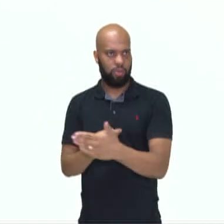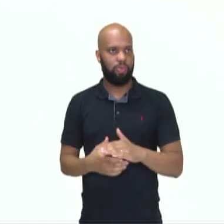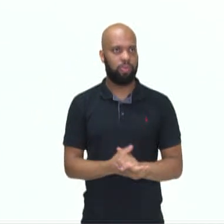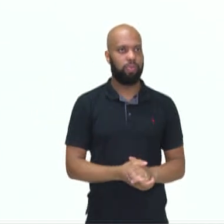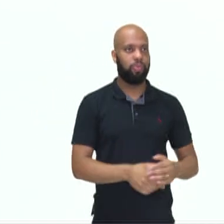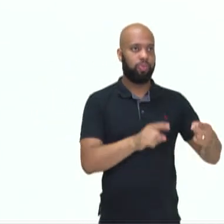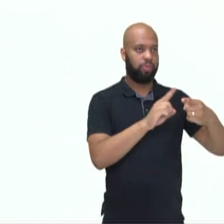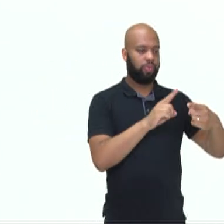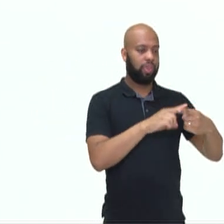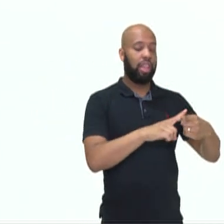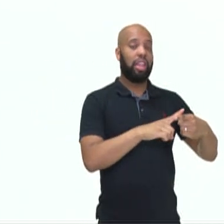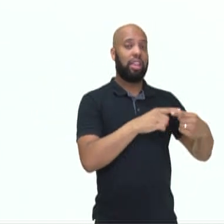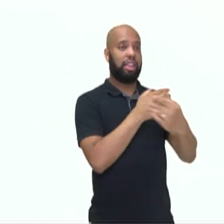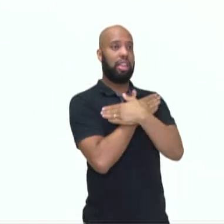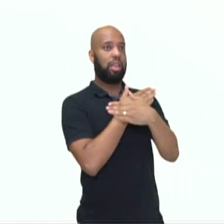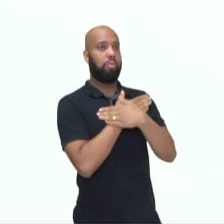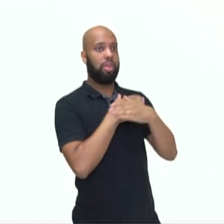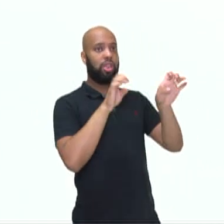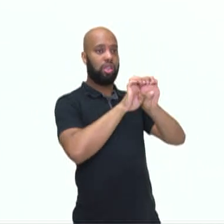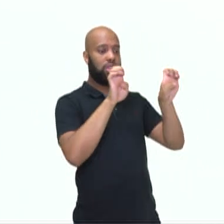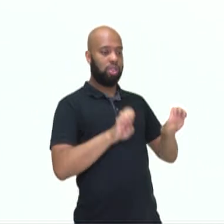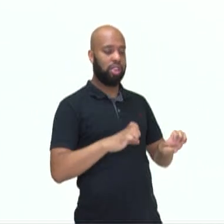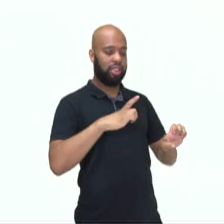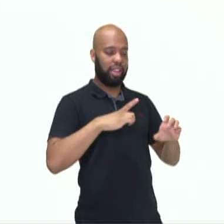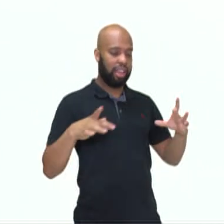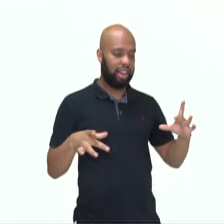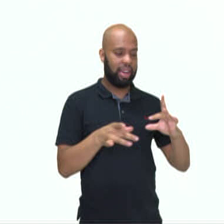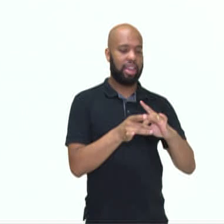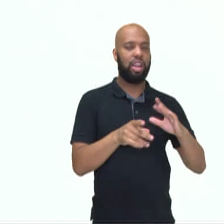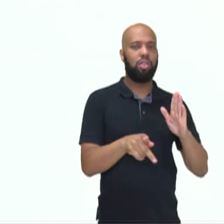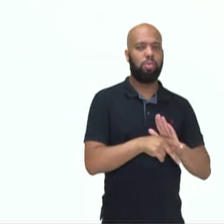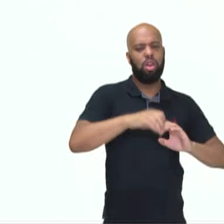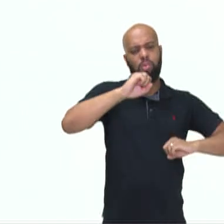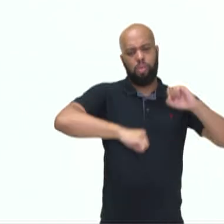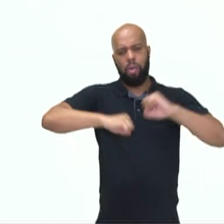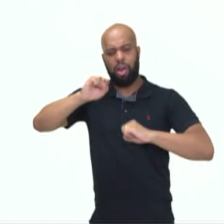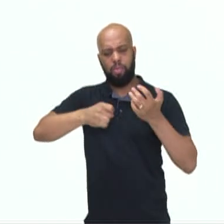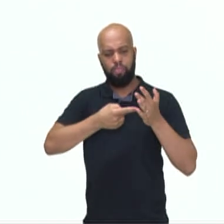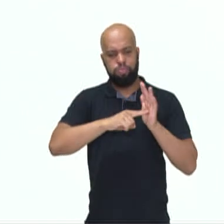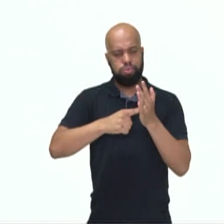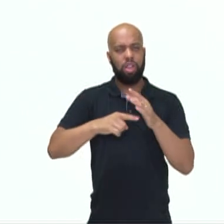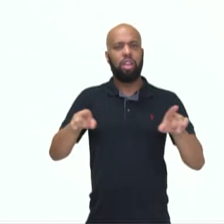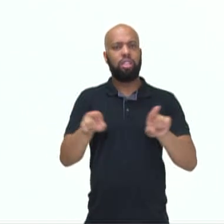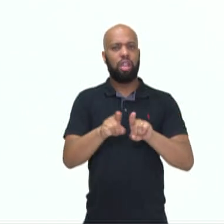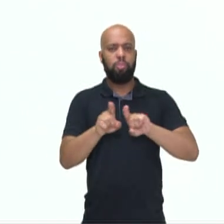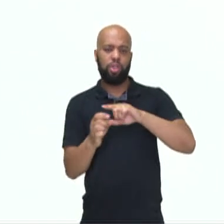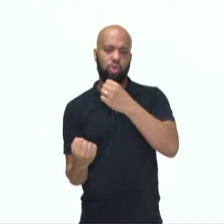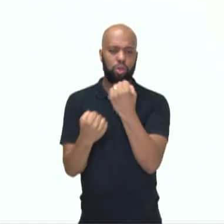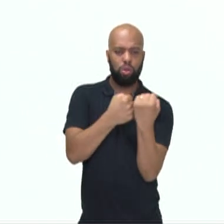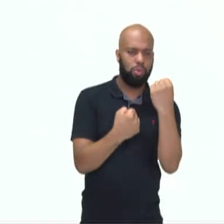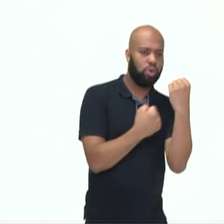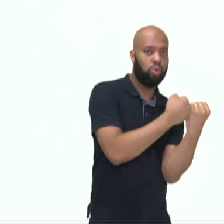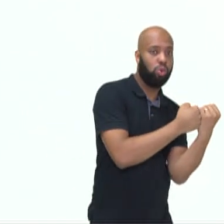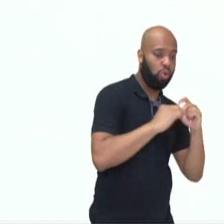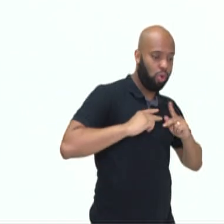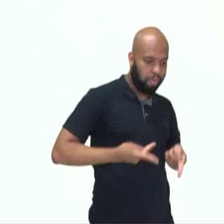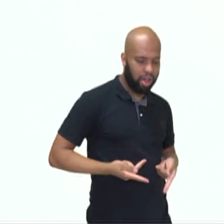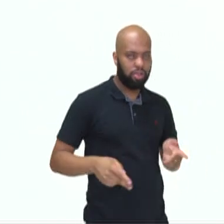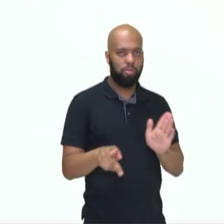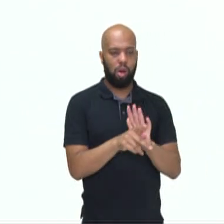estrutural está ligado à automação industrial e à substituição do homem pela